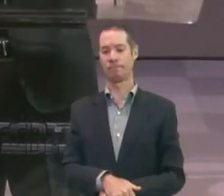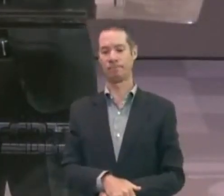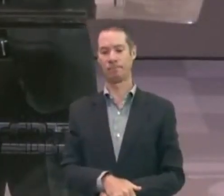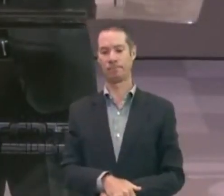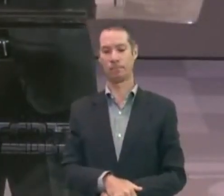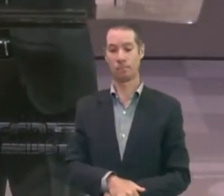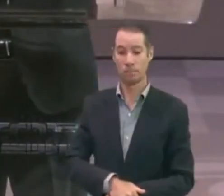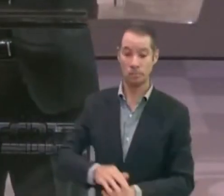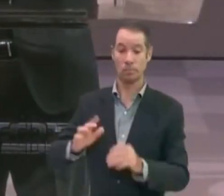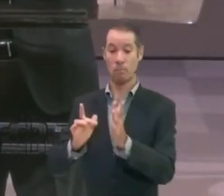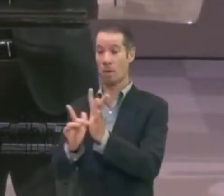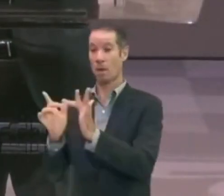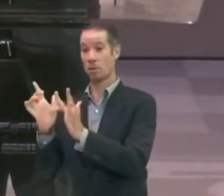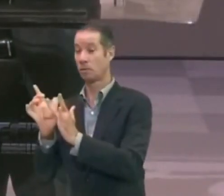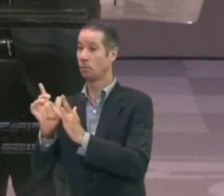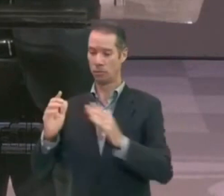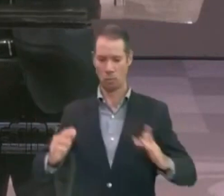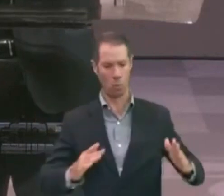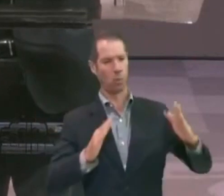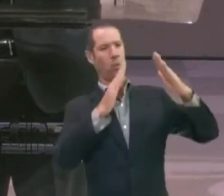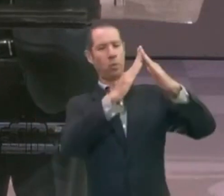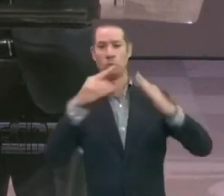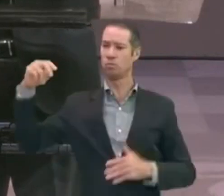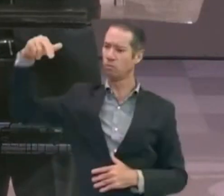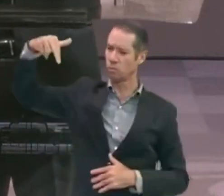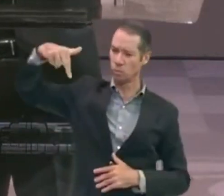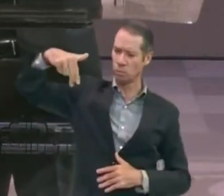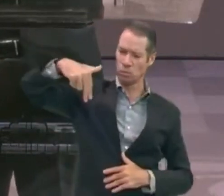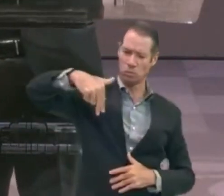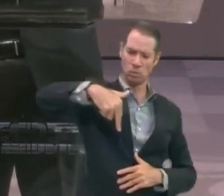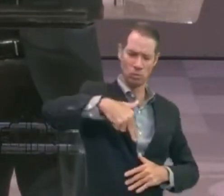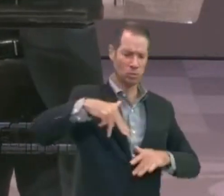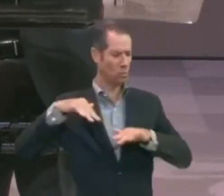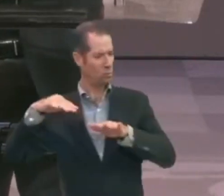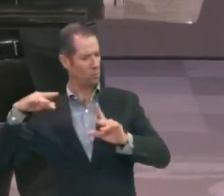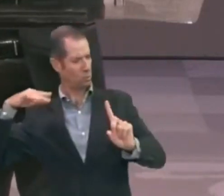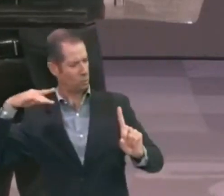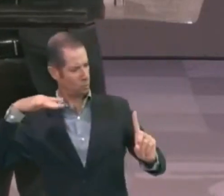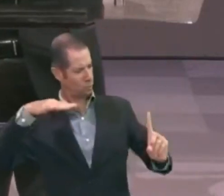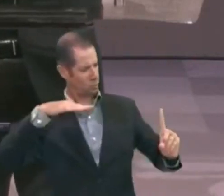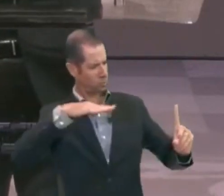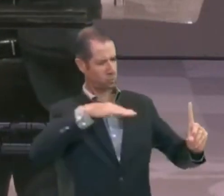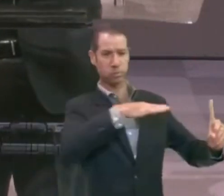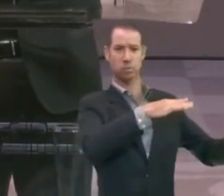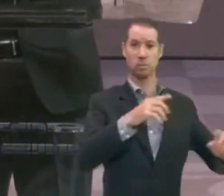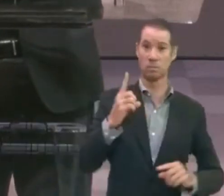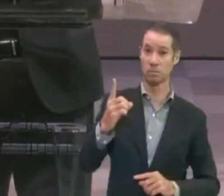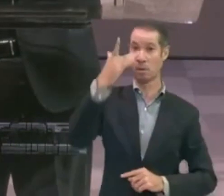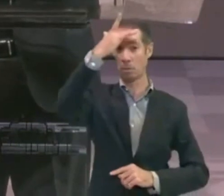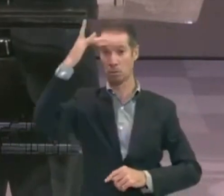Quando ele desceu do monte, grandes multidões o seguiram. E um